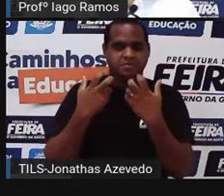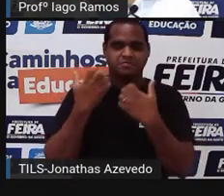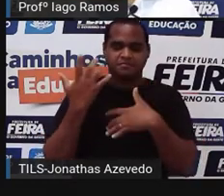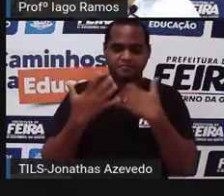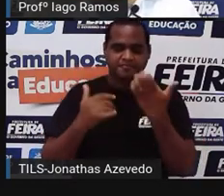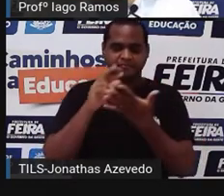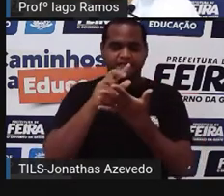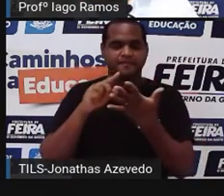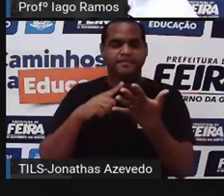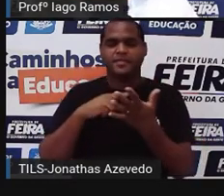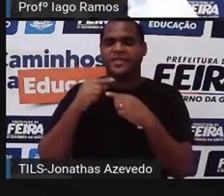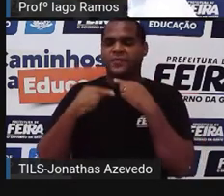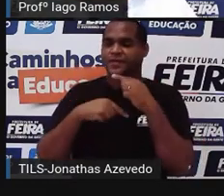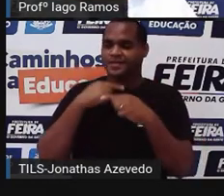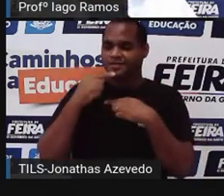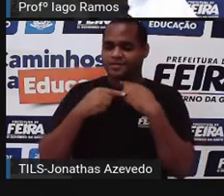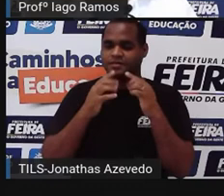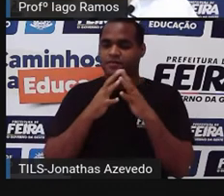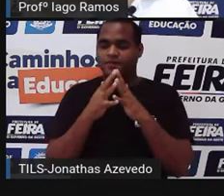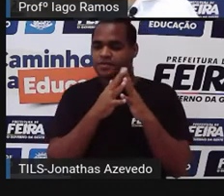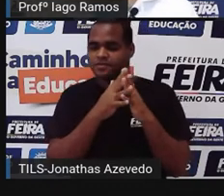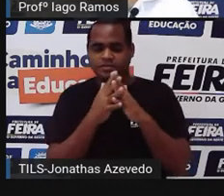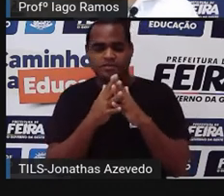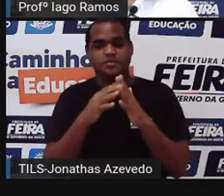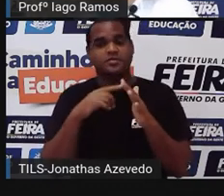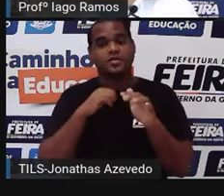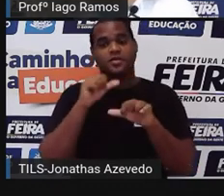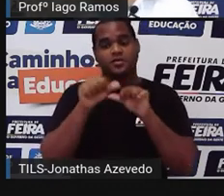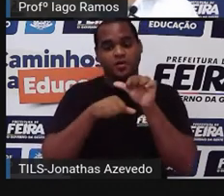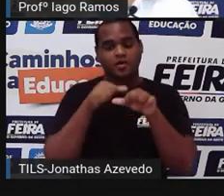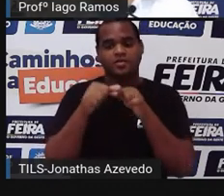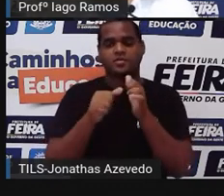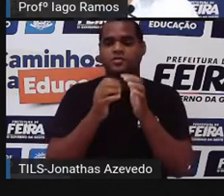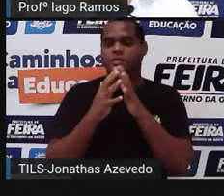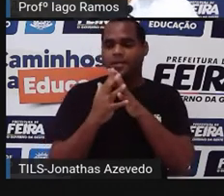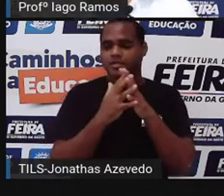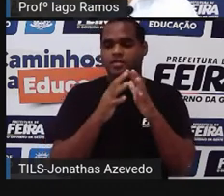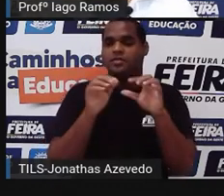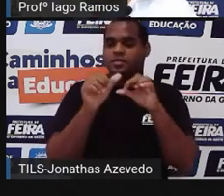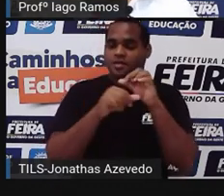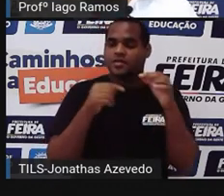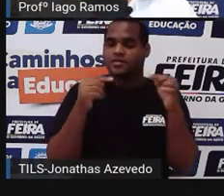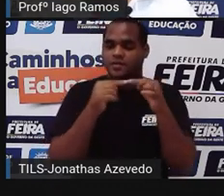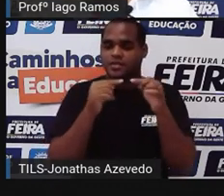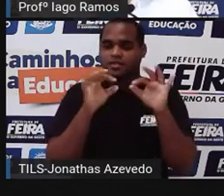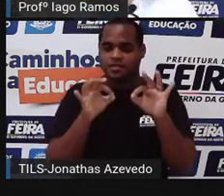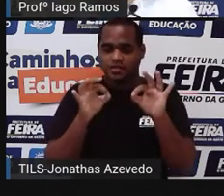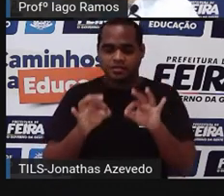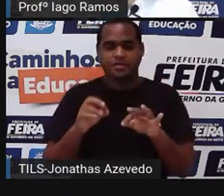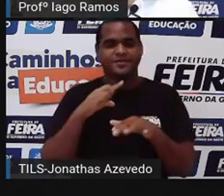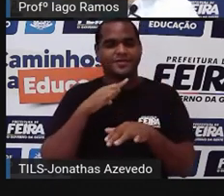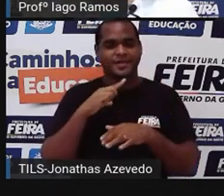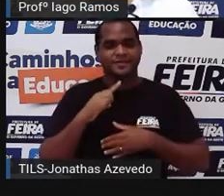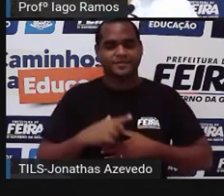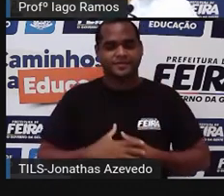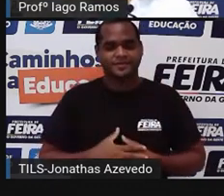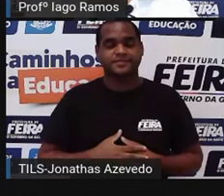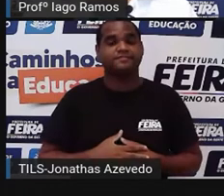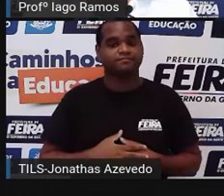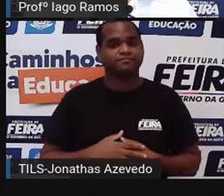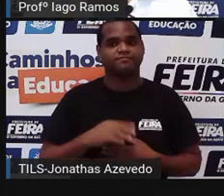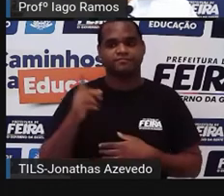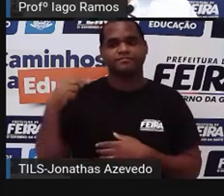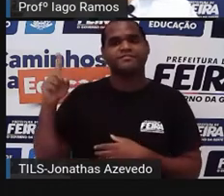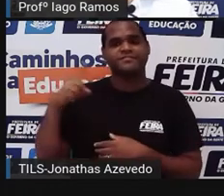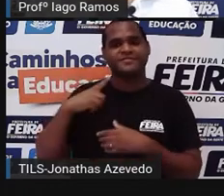não dá para confundir semelhança com transformação geométrica que mantém as medidas tá então coloquei aquele